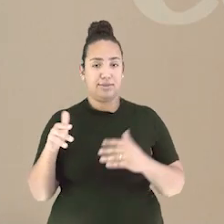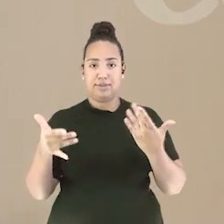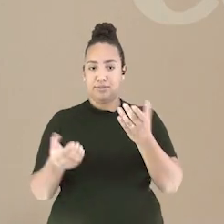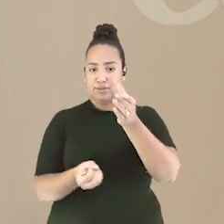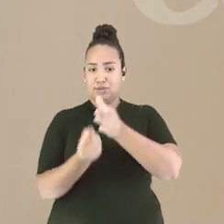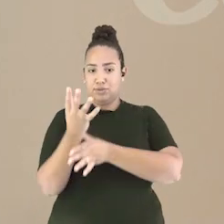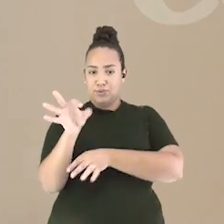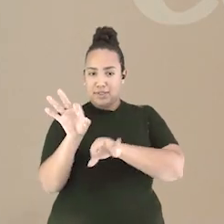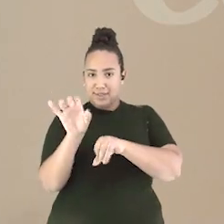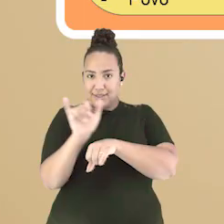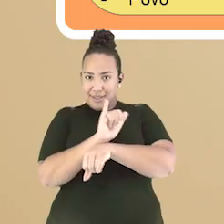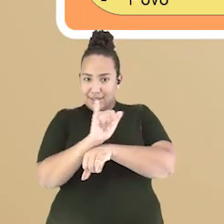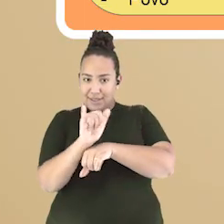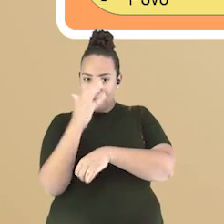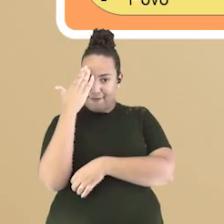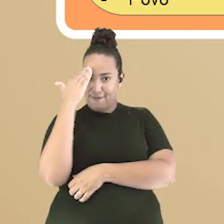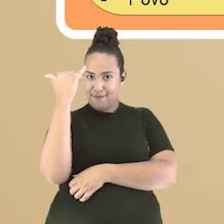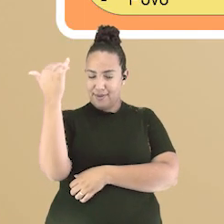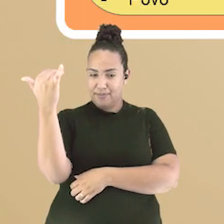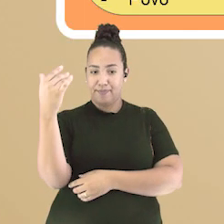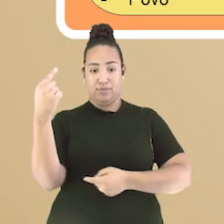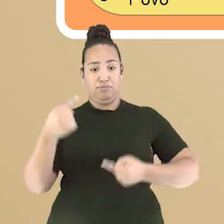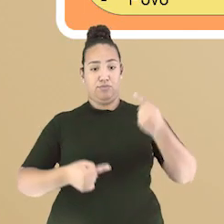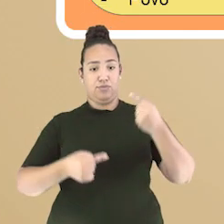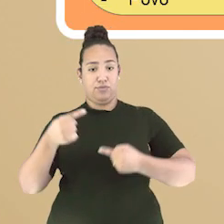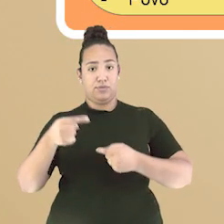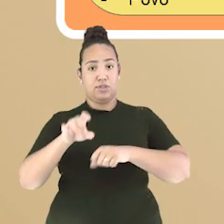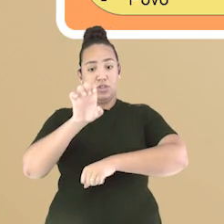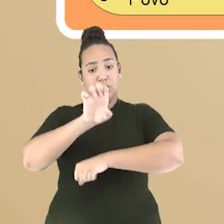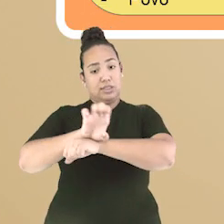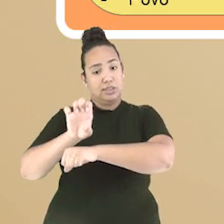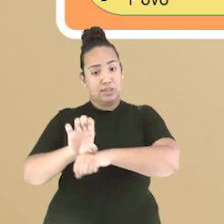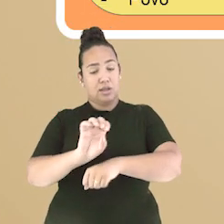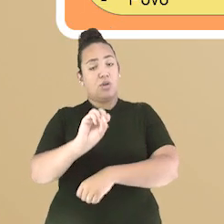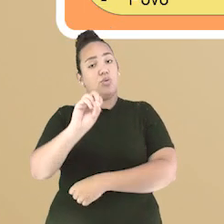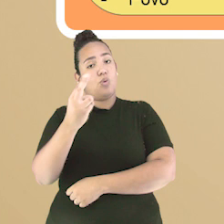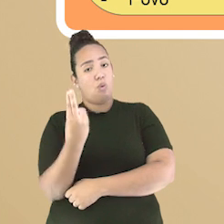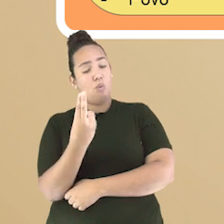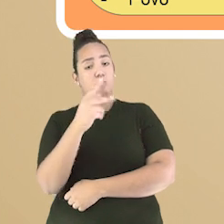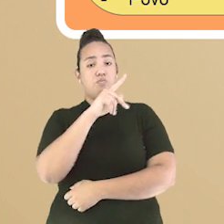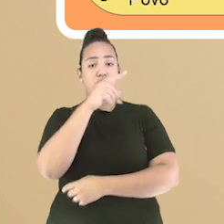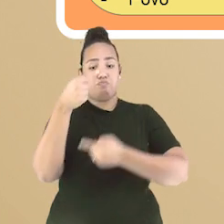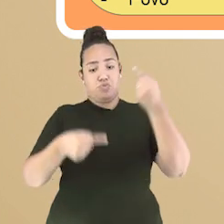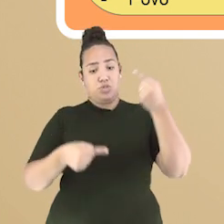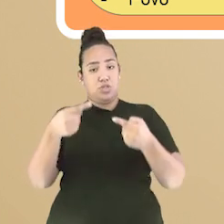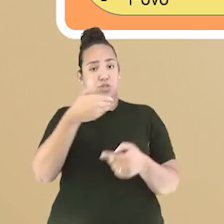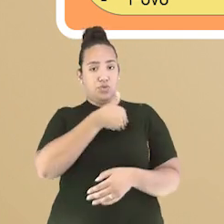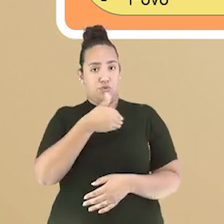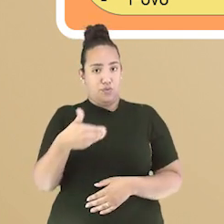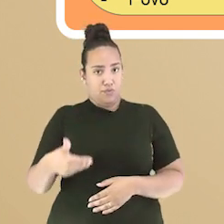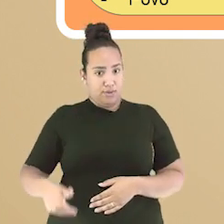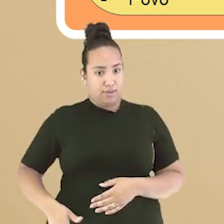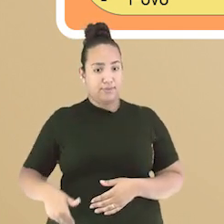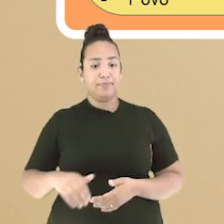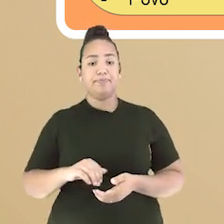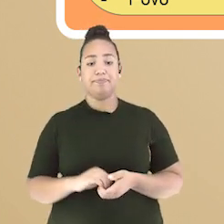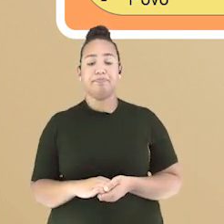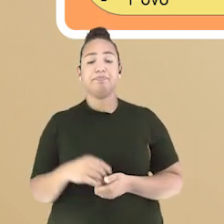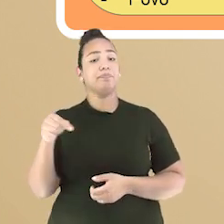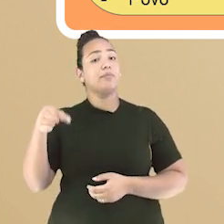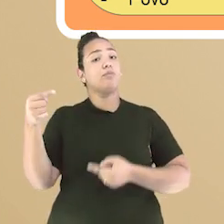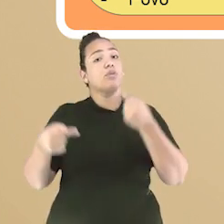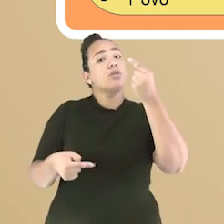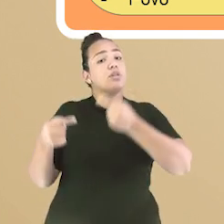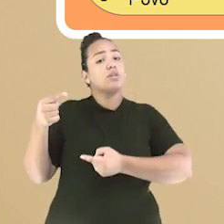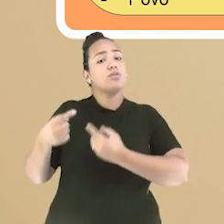esquema muito famoso: a política dos estados ou política dos governadores, como ficou mais conhecido. Essa política